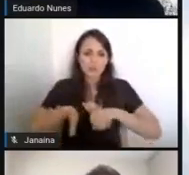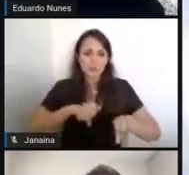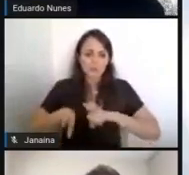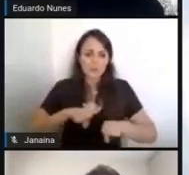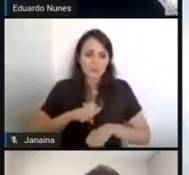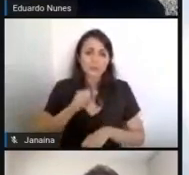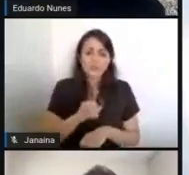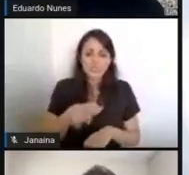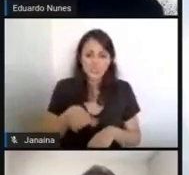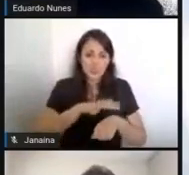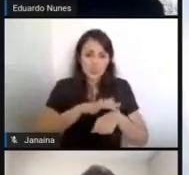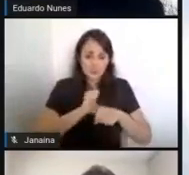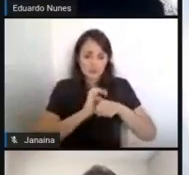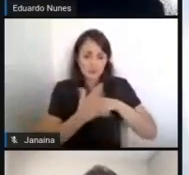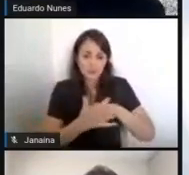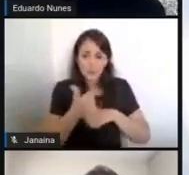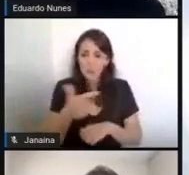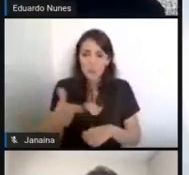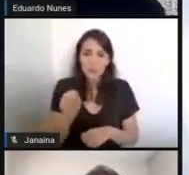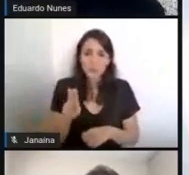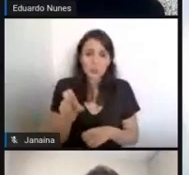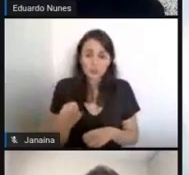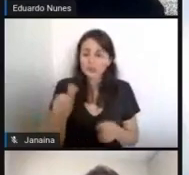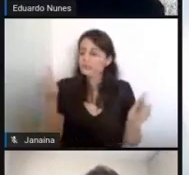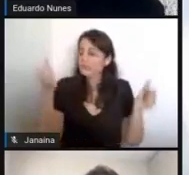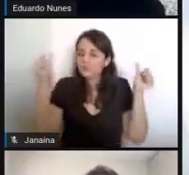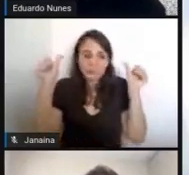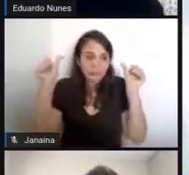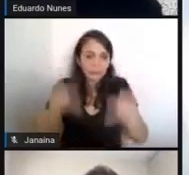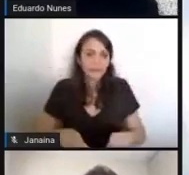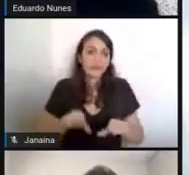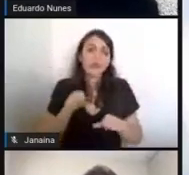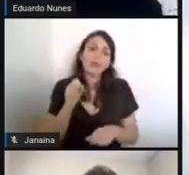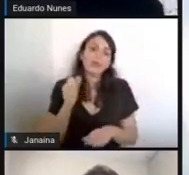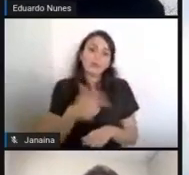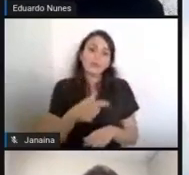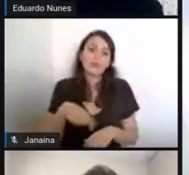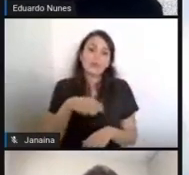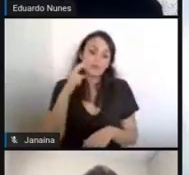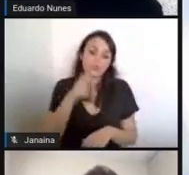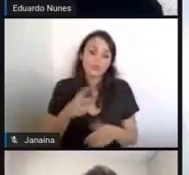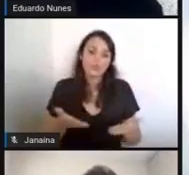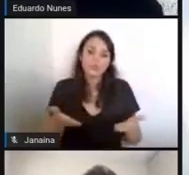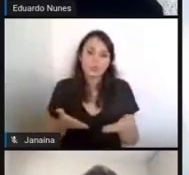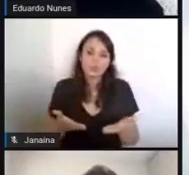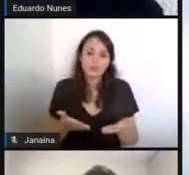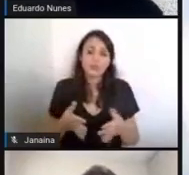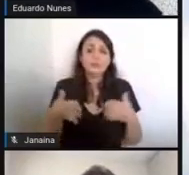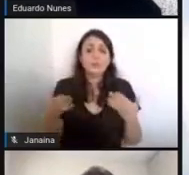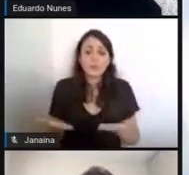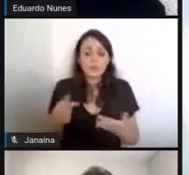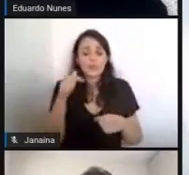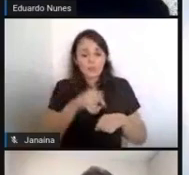o SUS seria um cenário ainda mais dramático do que o que a gente vem enxergando. E eu acho que isso, por si só, a própria